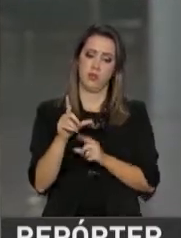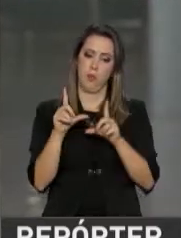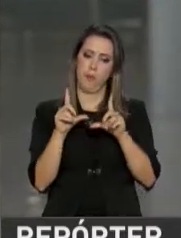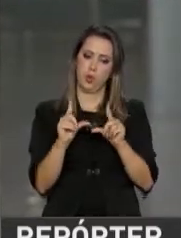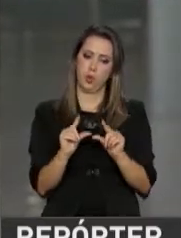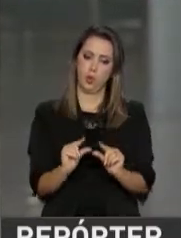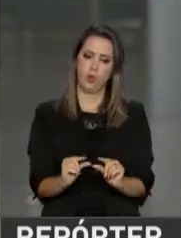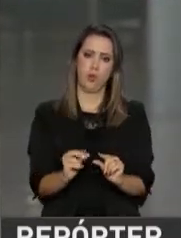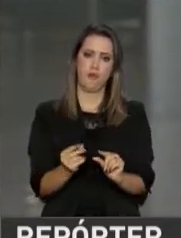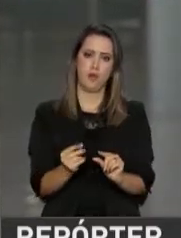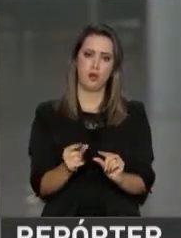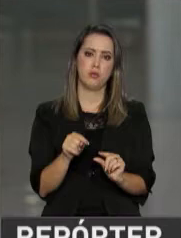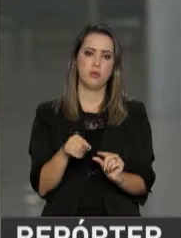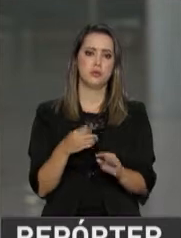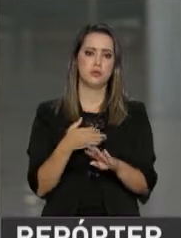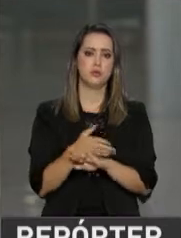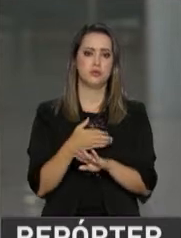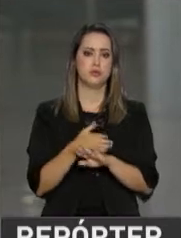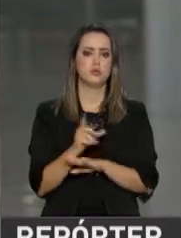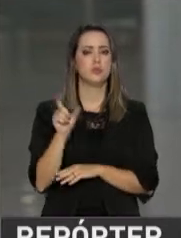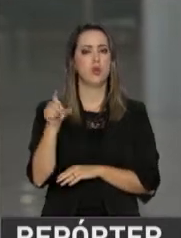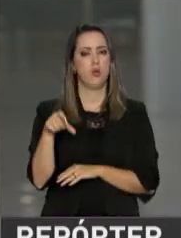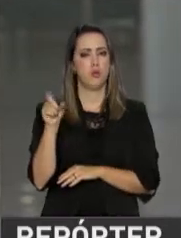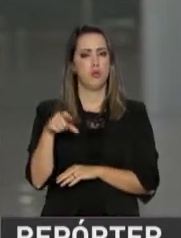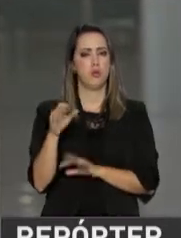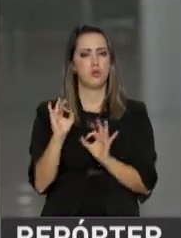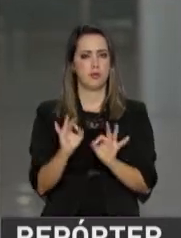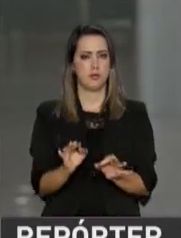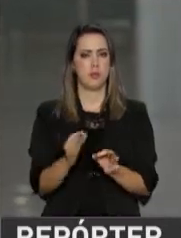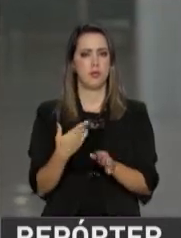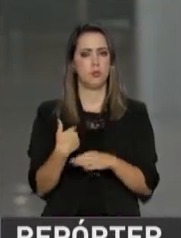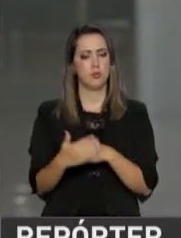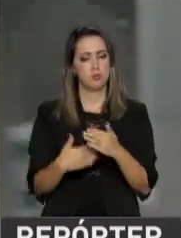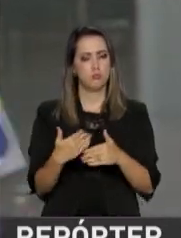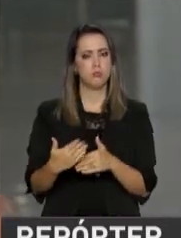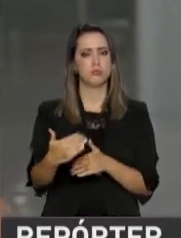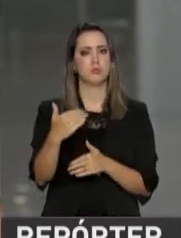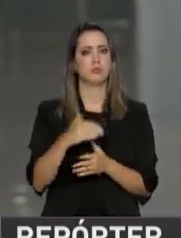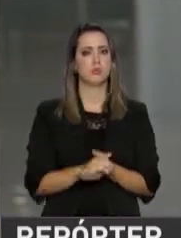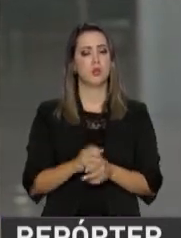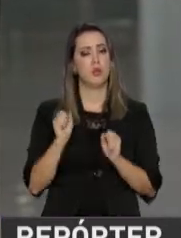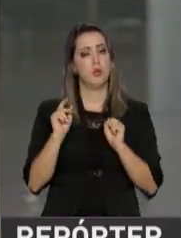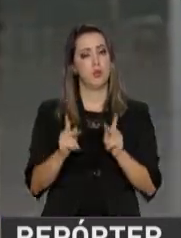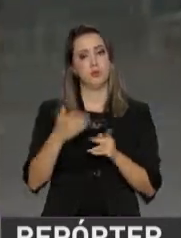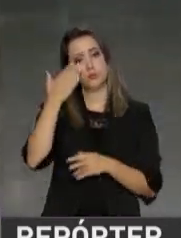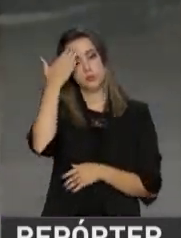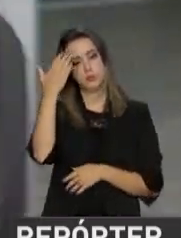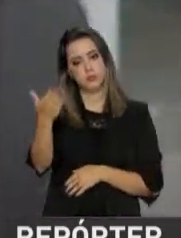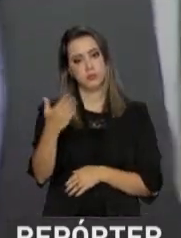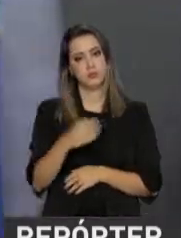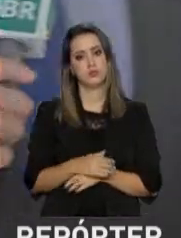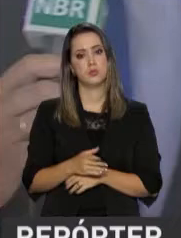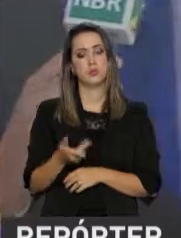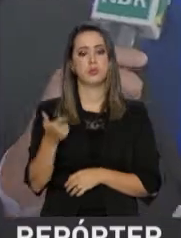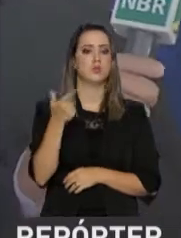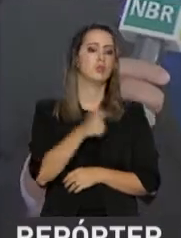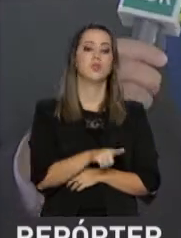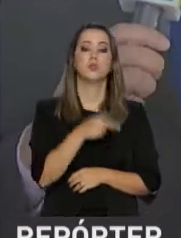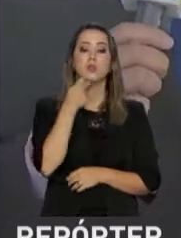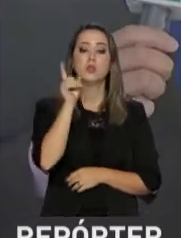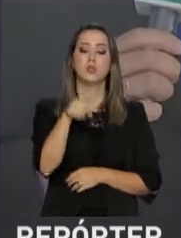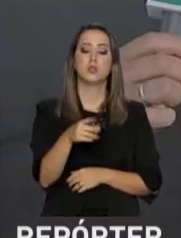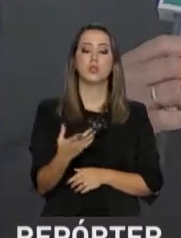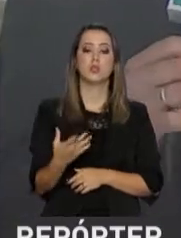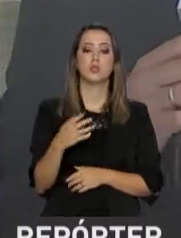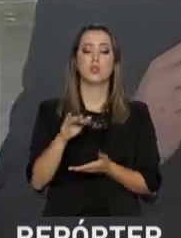quê enquadrável no bolso ele vai mesmo manter o benefício ok secretário muito obrigado reforçando então o